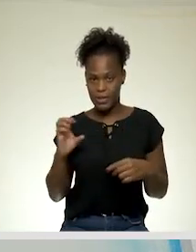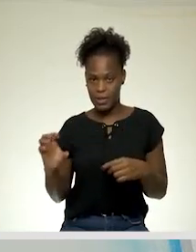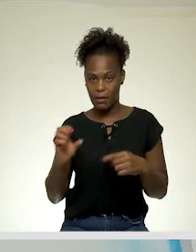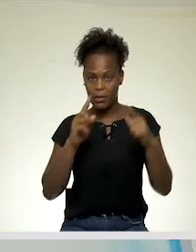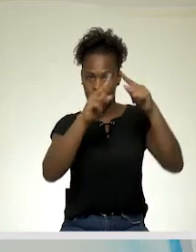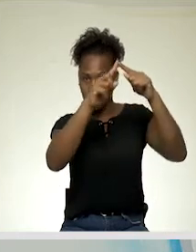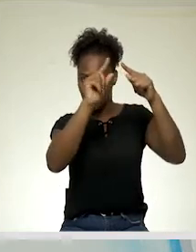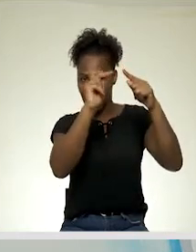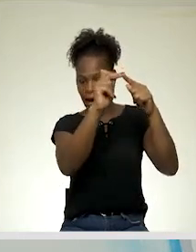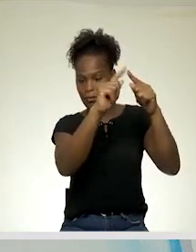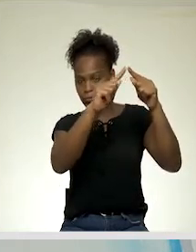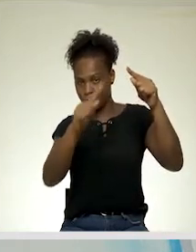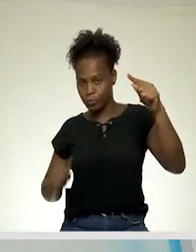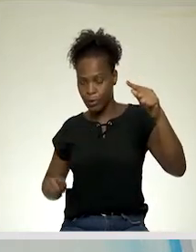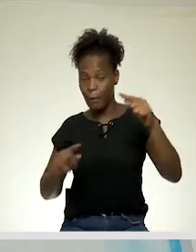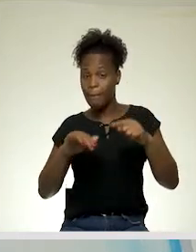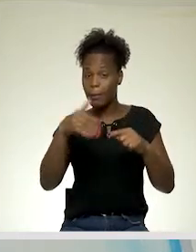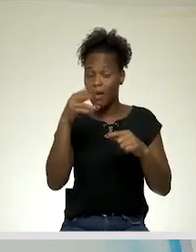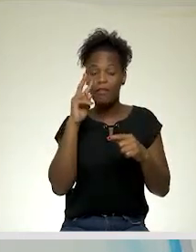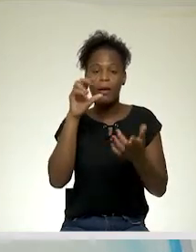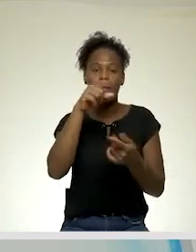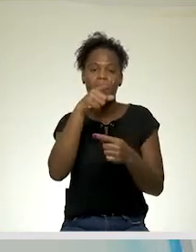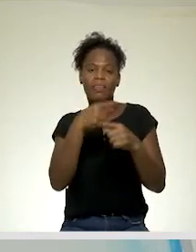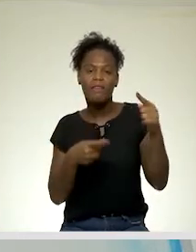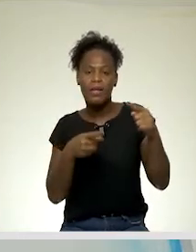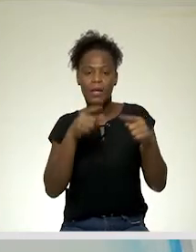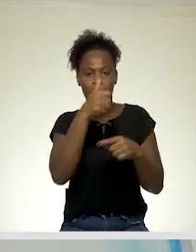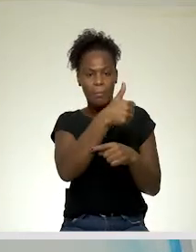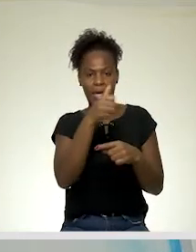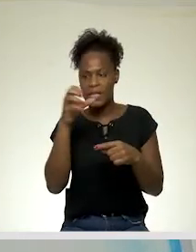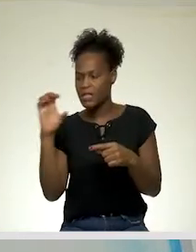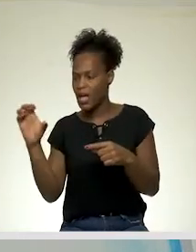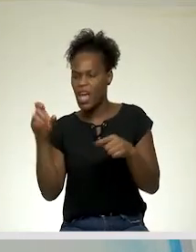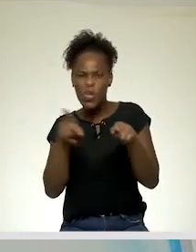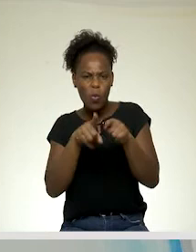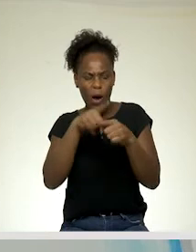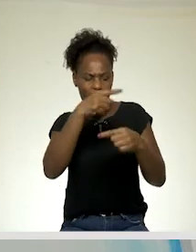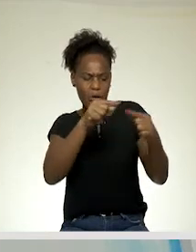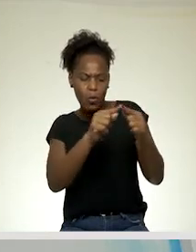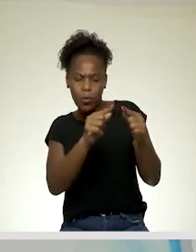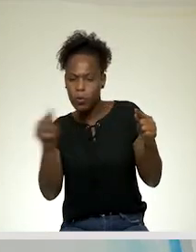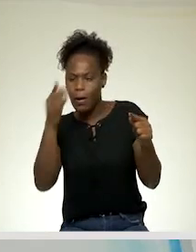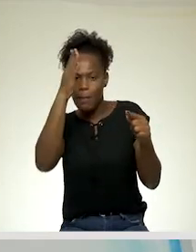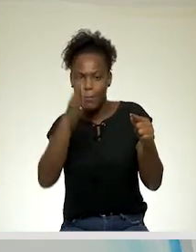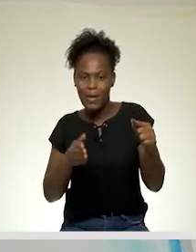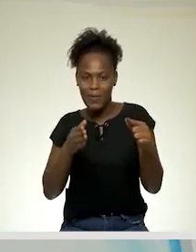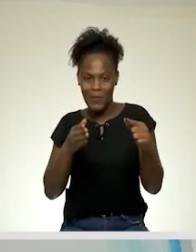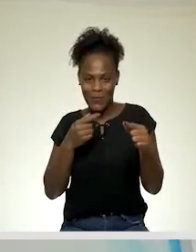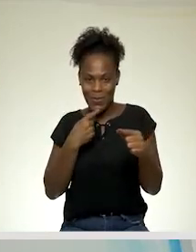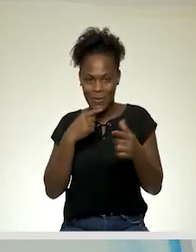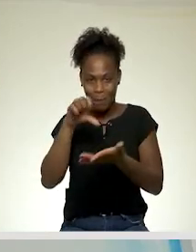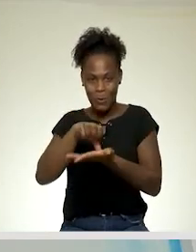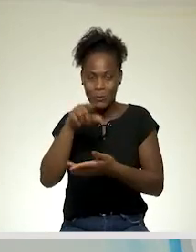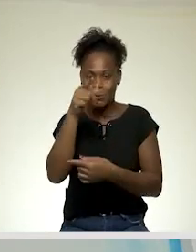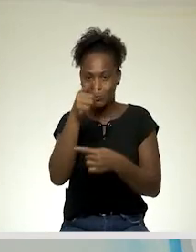a mediana de BC, ou seja, dividir BC em 2 partes iguais. Já vimos isso na aula anterior.